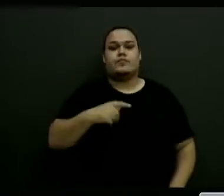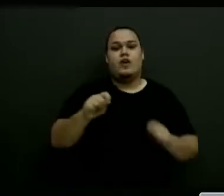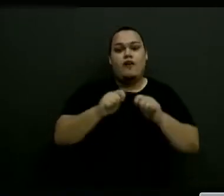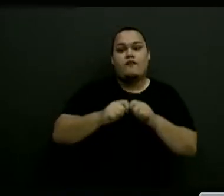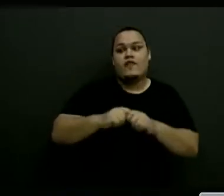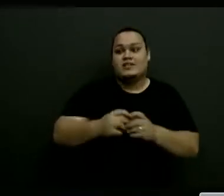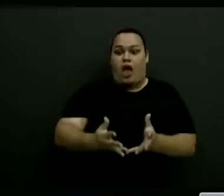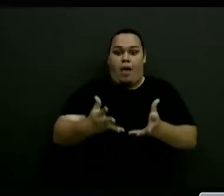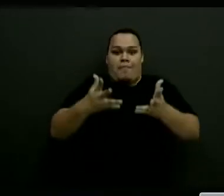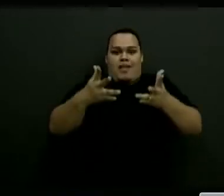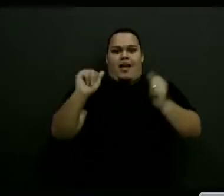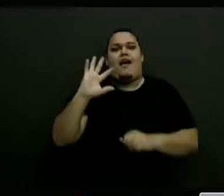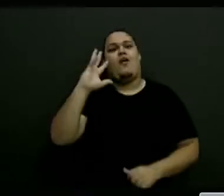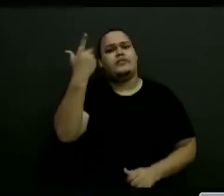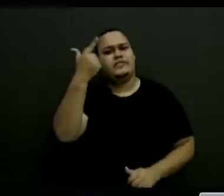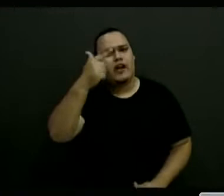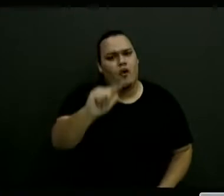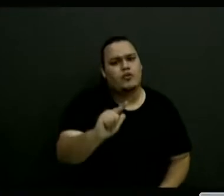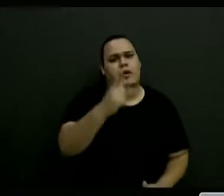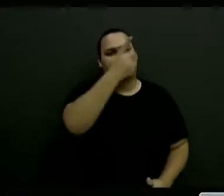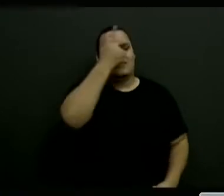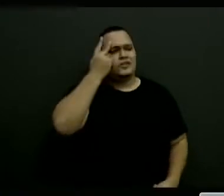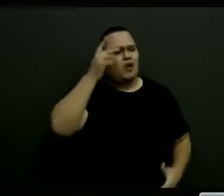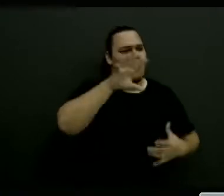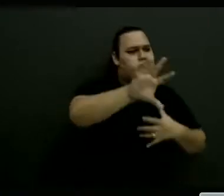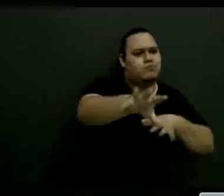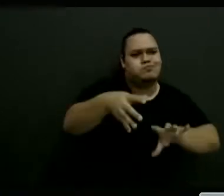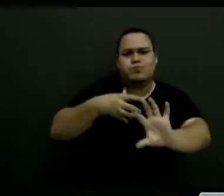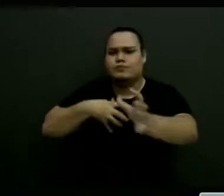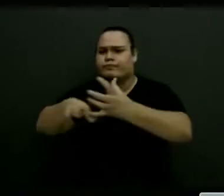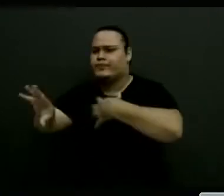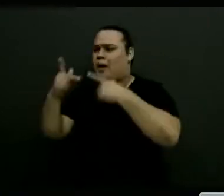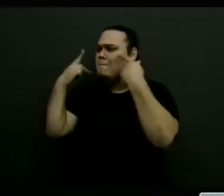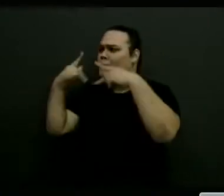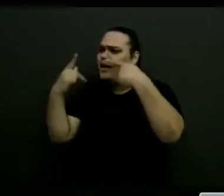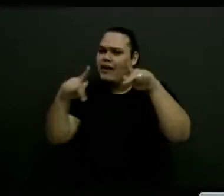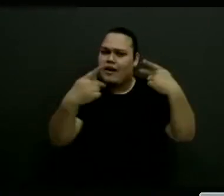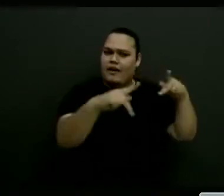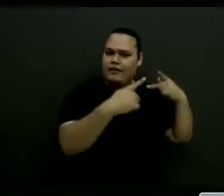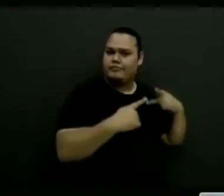multidões necessitadas e famintas também pelo Espírito de Deus.